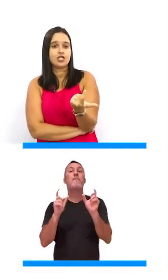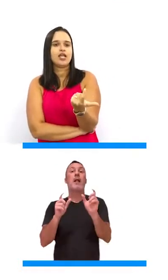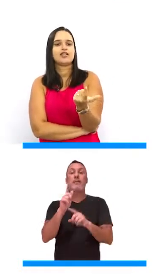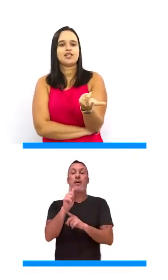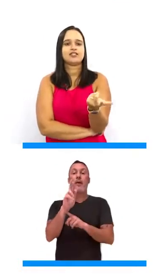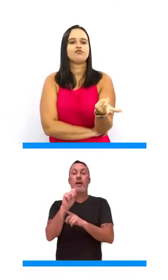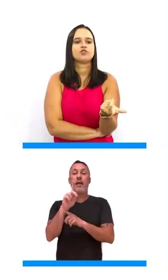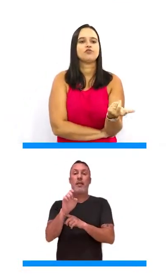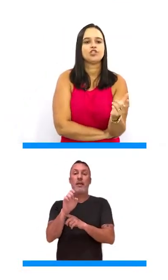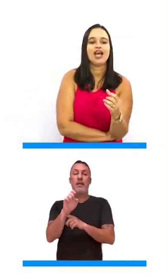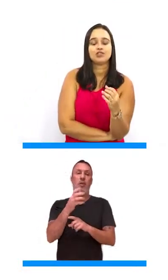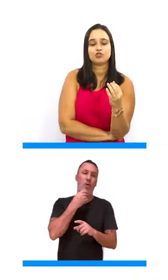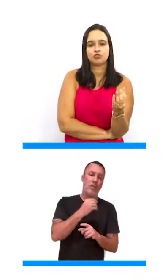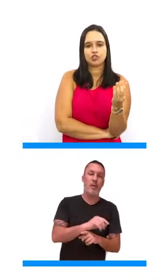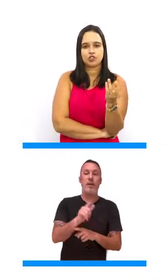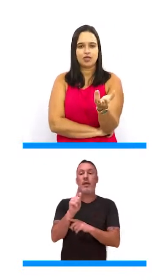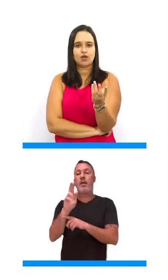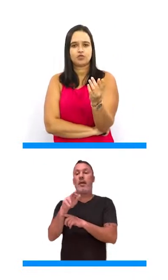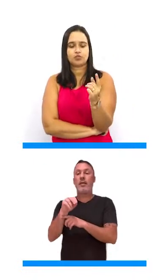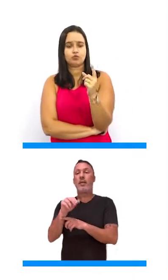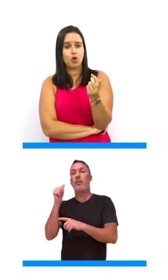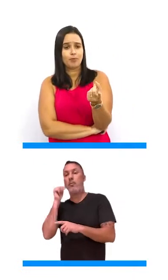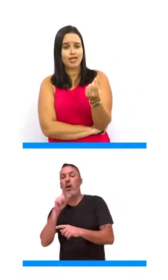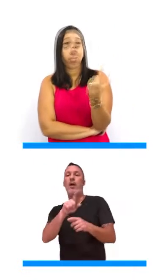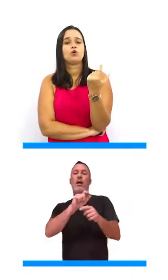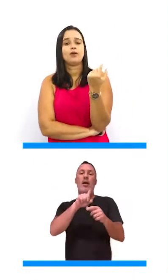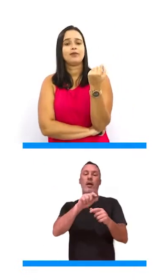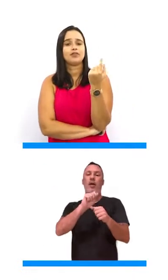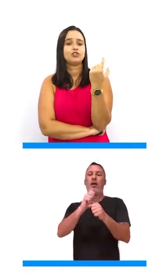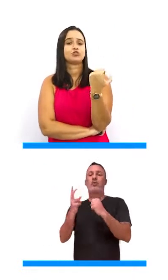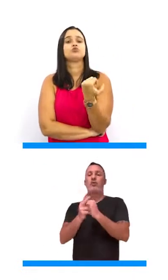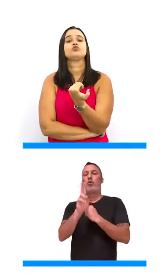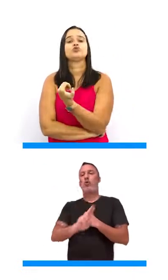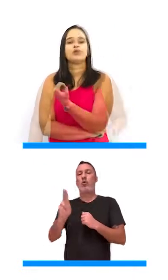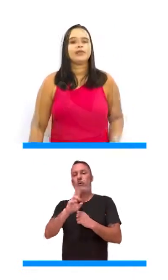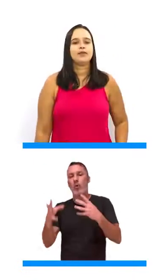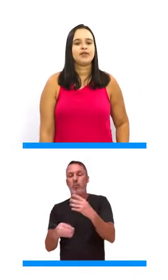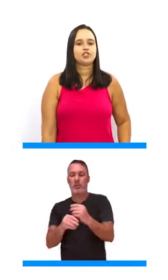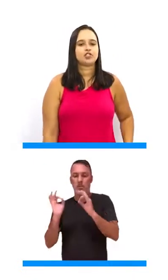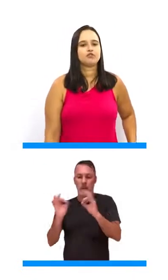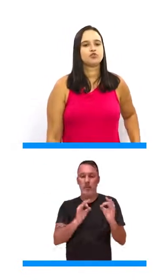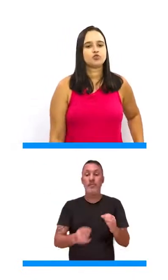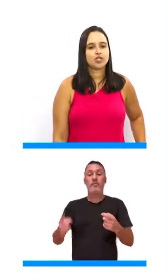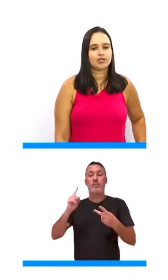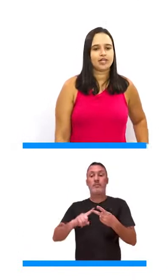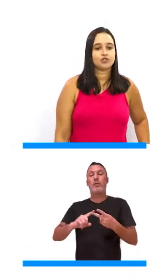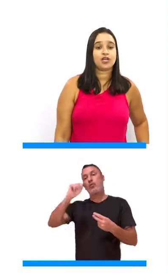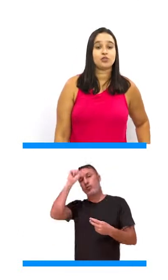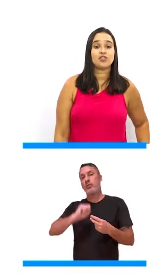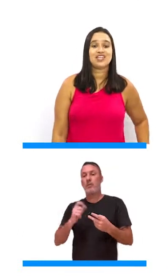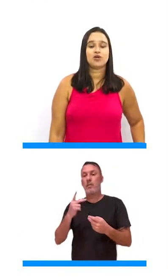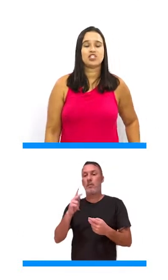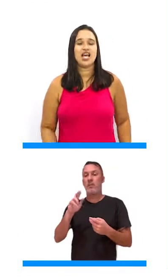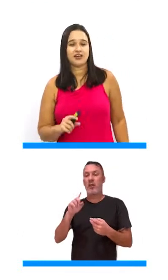grande exerce a função de adjunto adnominal, ou seja, um nome ali, complemento ali junto do nome. E predicativo do sujeito, aquele